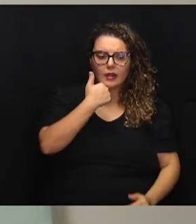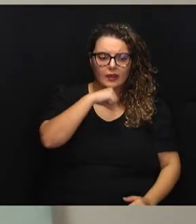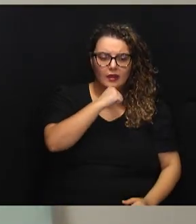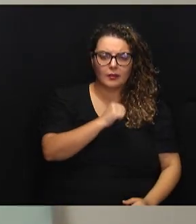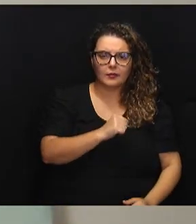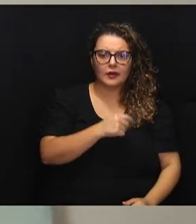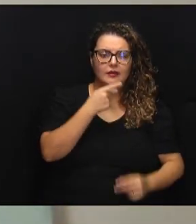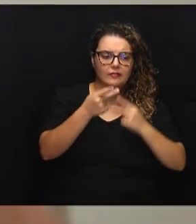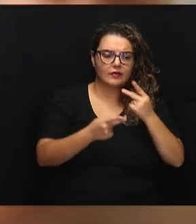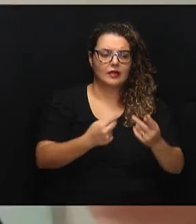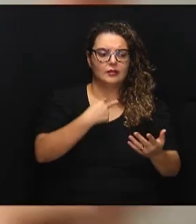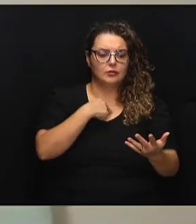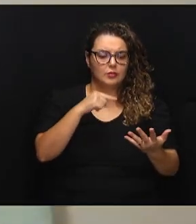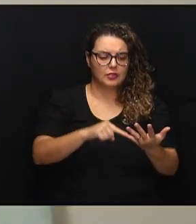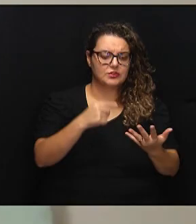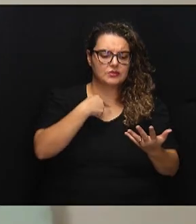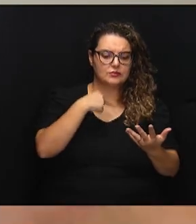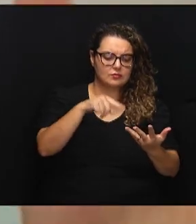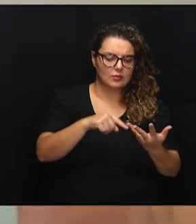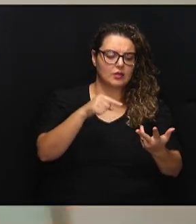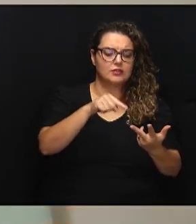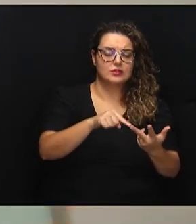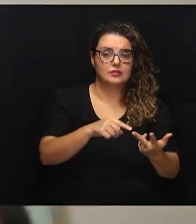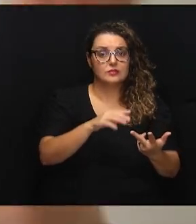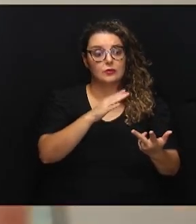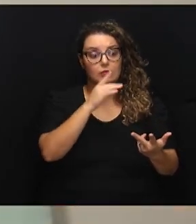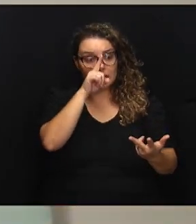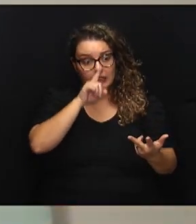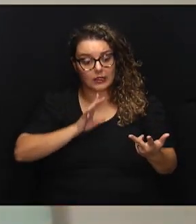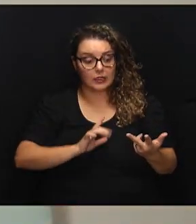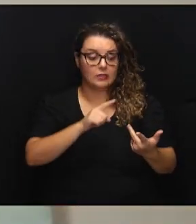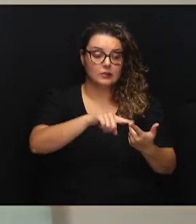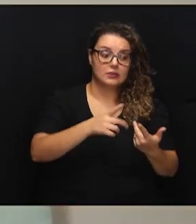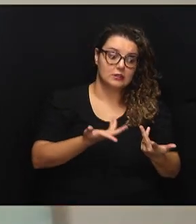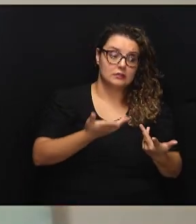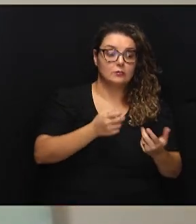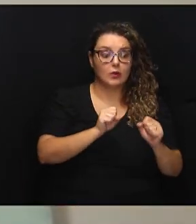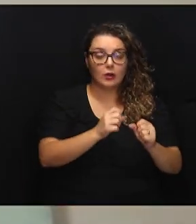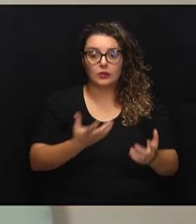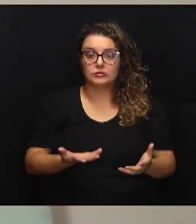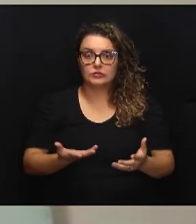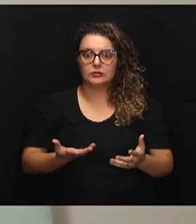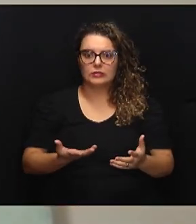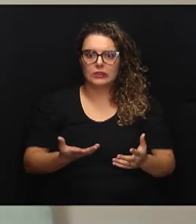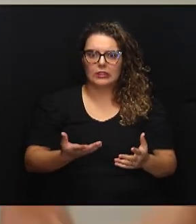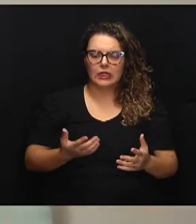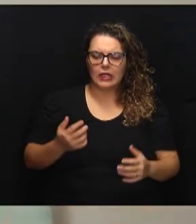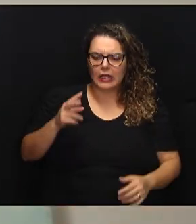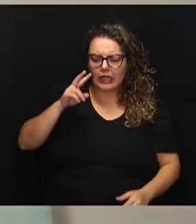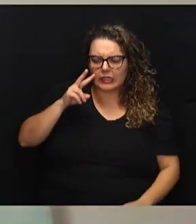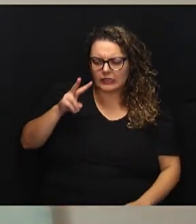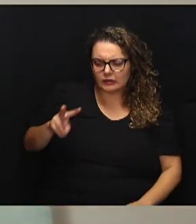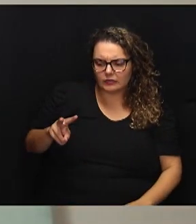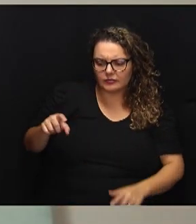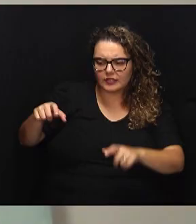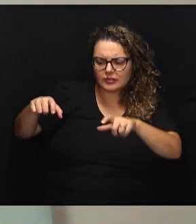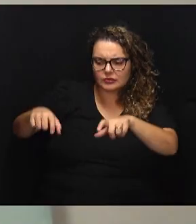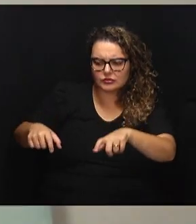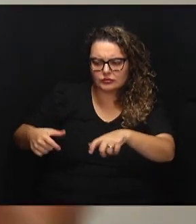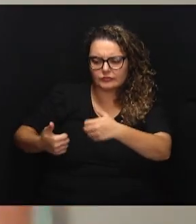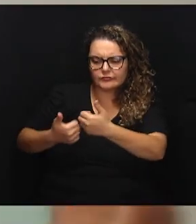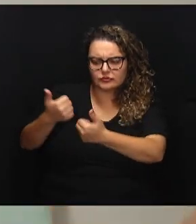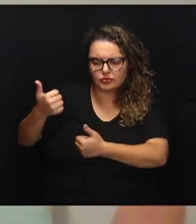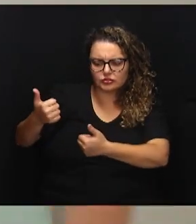isso entrando em conflito com, sei lá, o meu time, ou mesmo com o ídolo que eu tenho, né? Que acaba